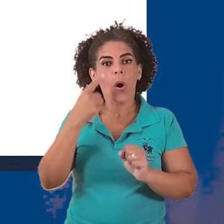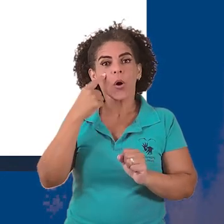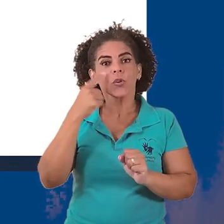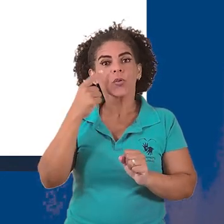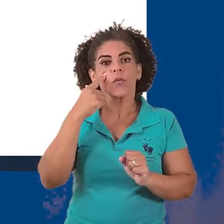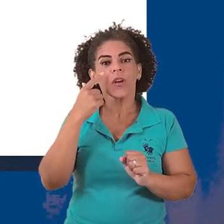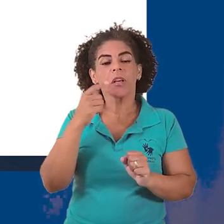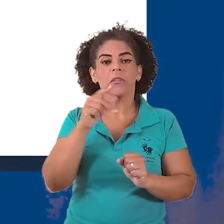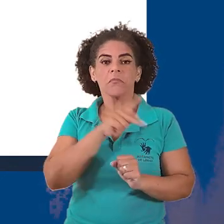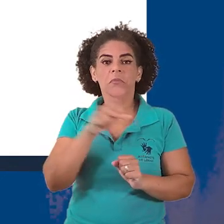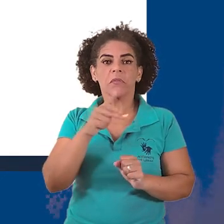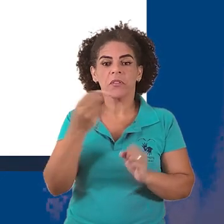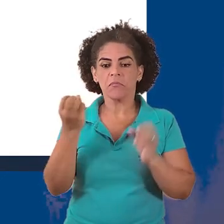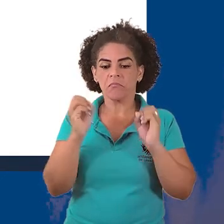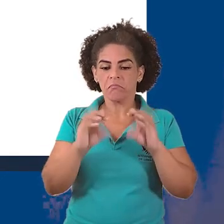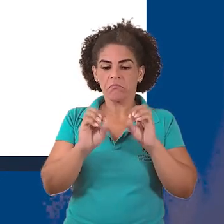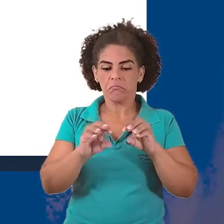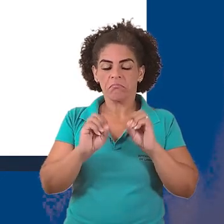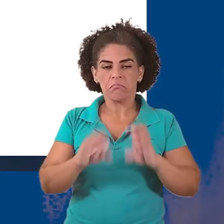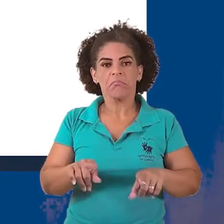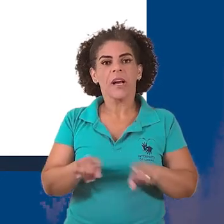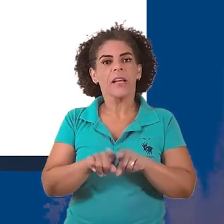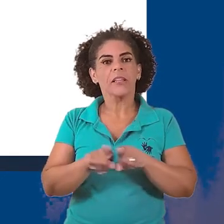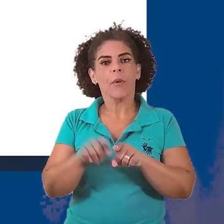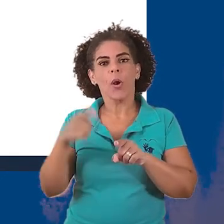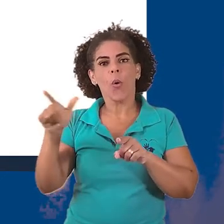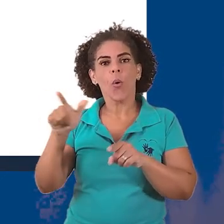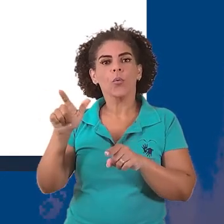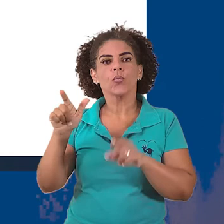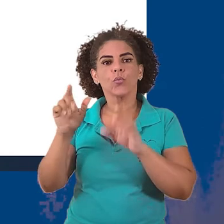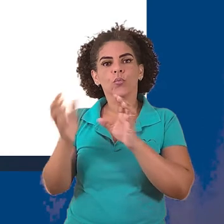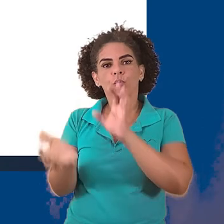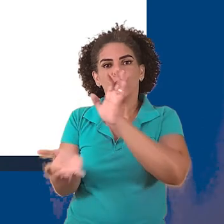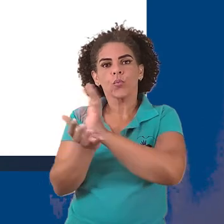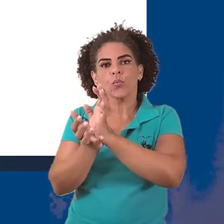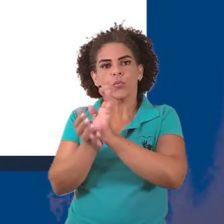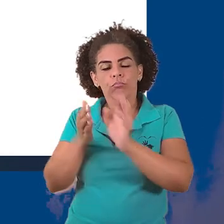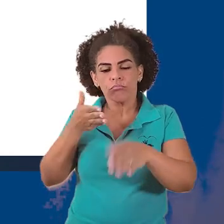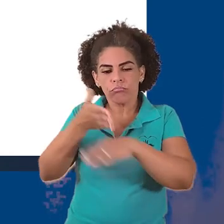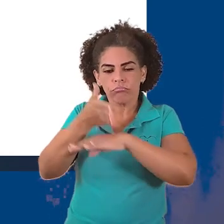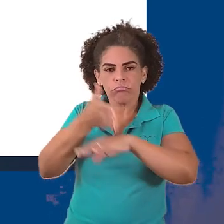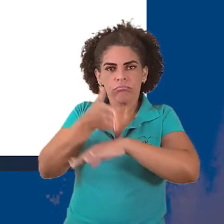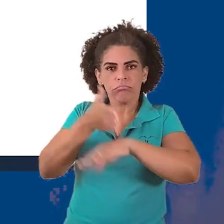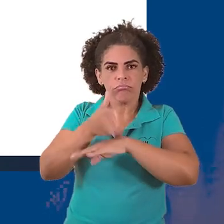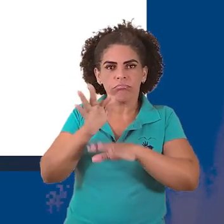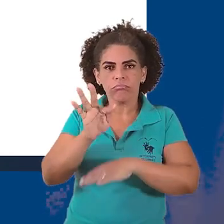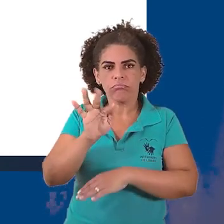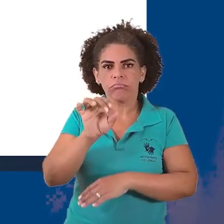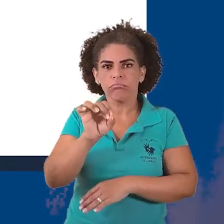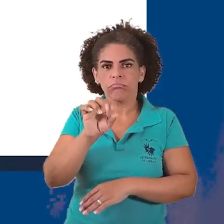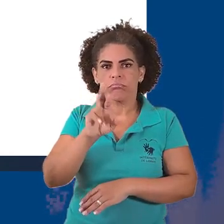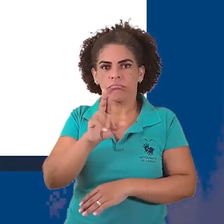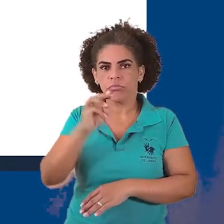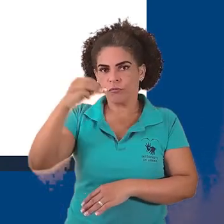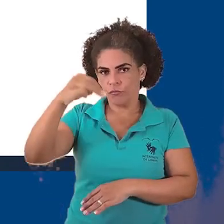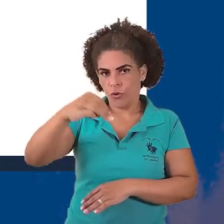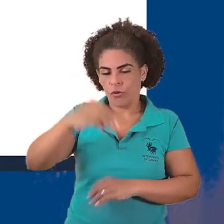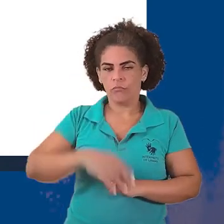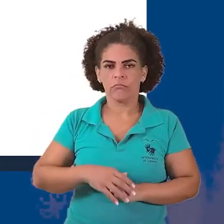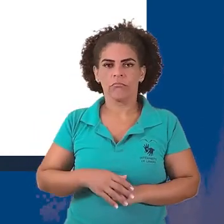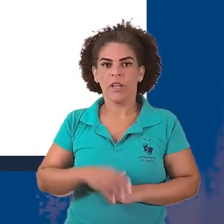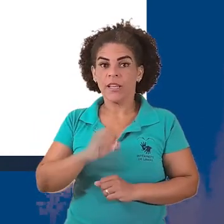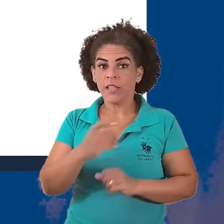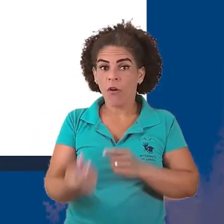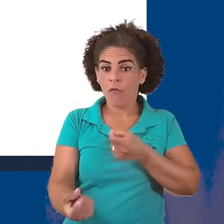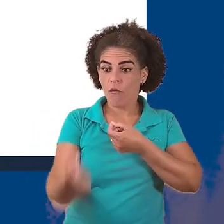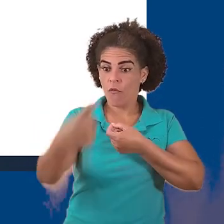poderia inclusive ver as postagens do professor e de outros participantes do fórum. Se eu quiser retornar